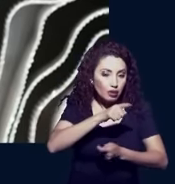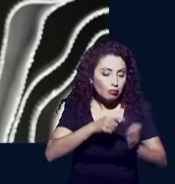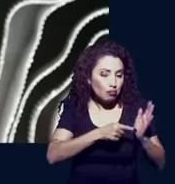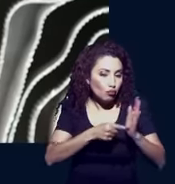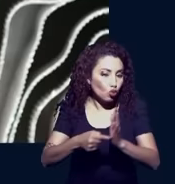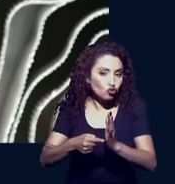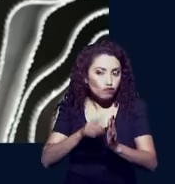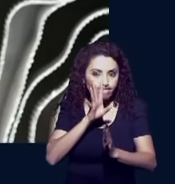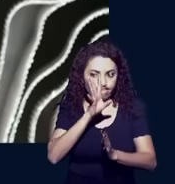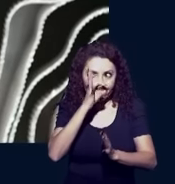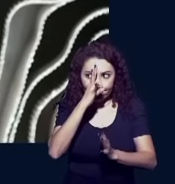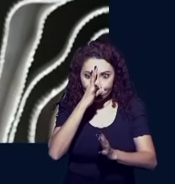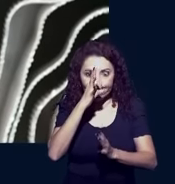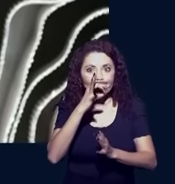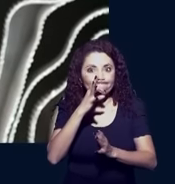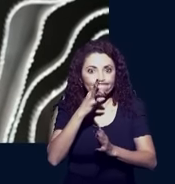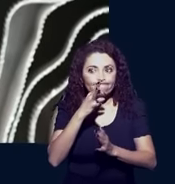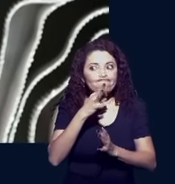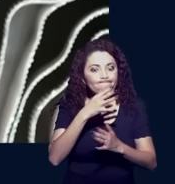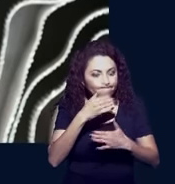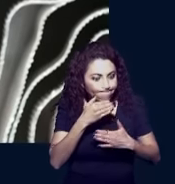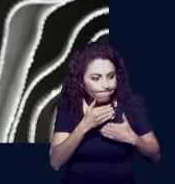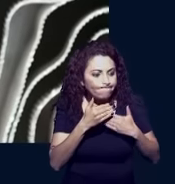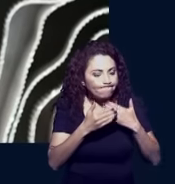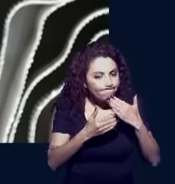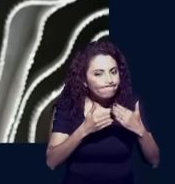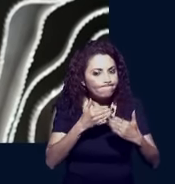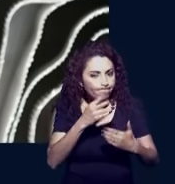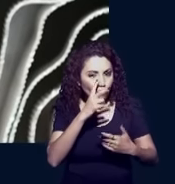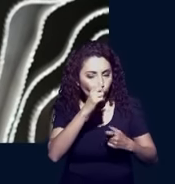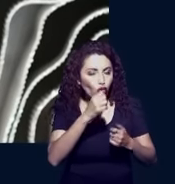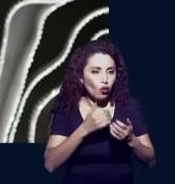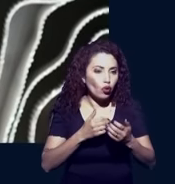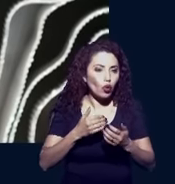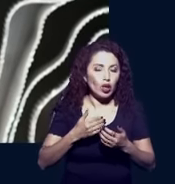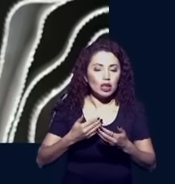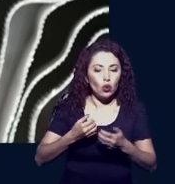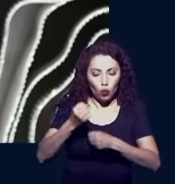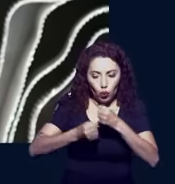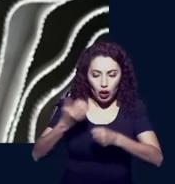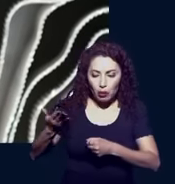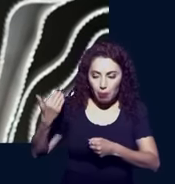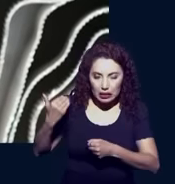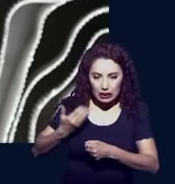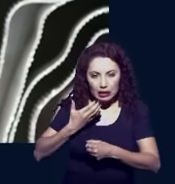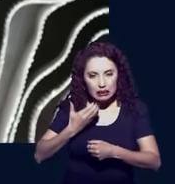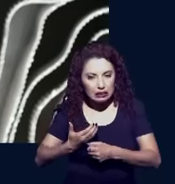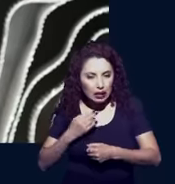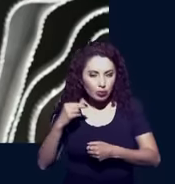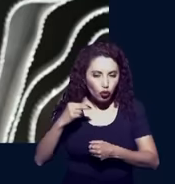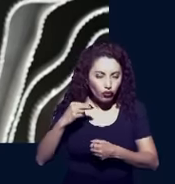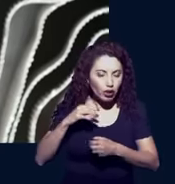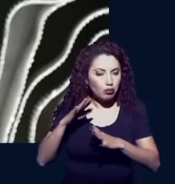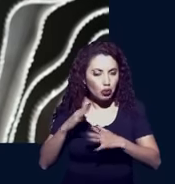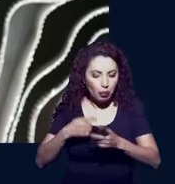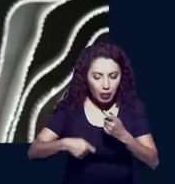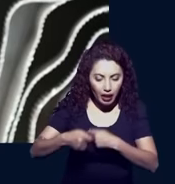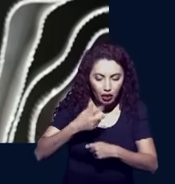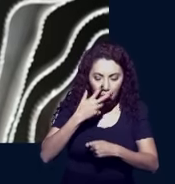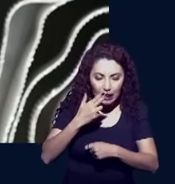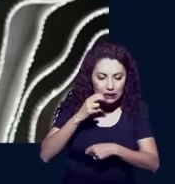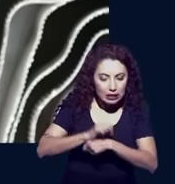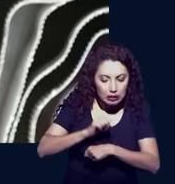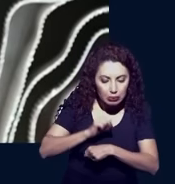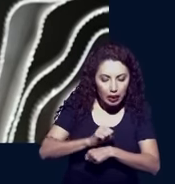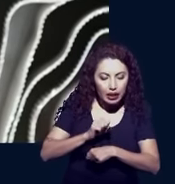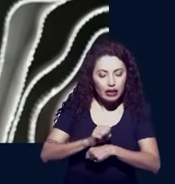resiliência muito grande eh desde o final do ano passado os mercados pareciam negociar Sempre esperando a recessão que a